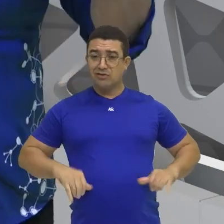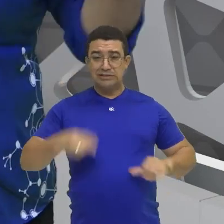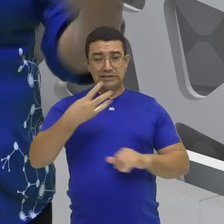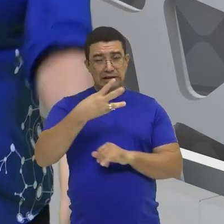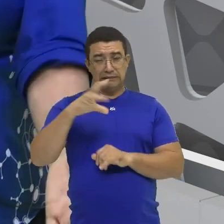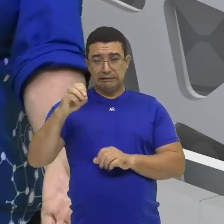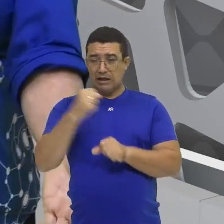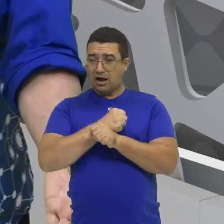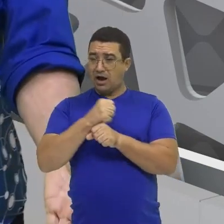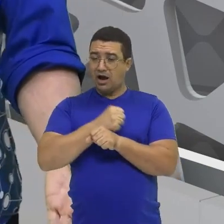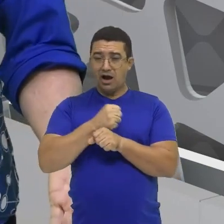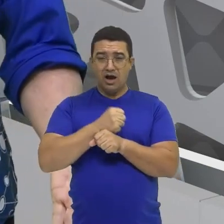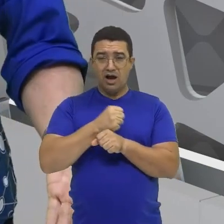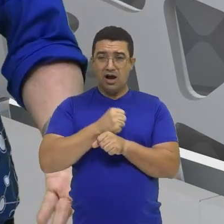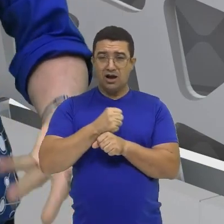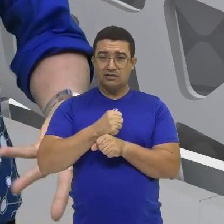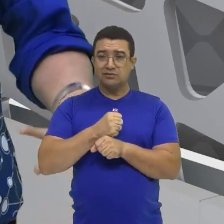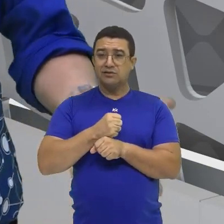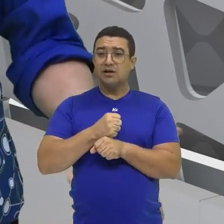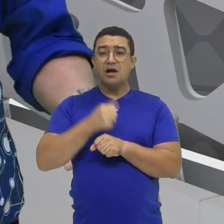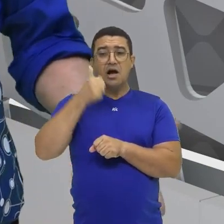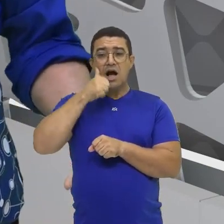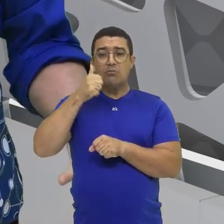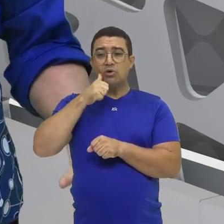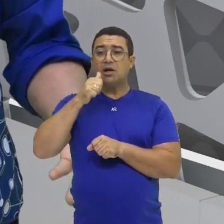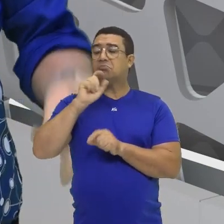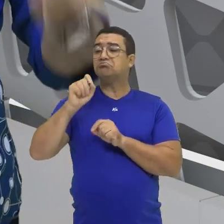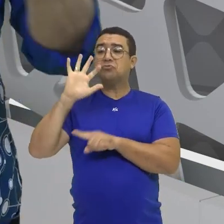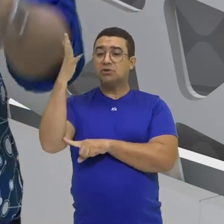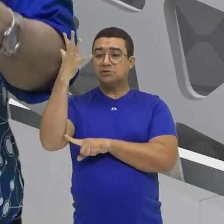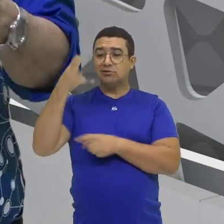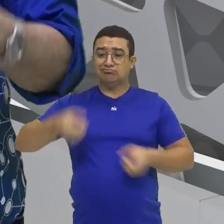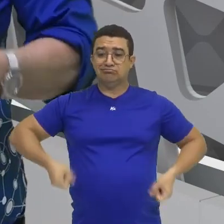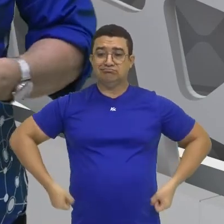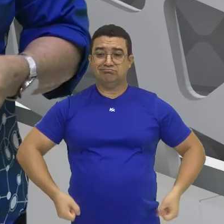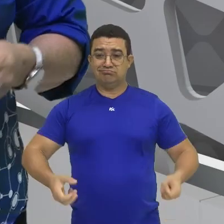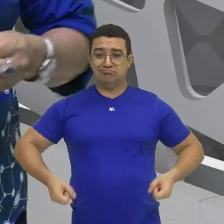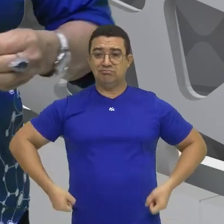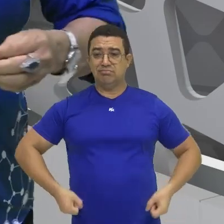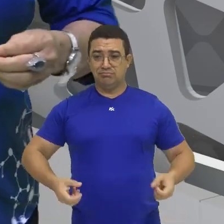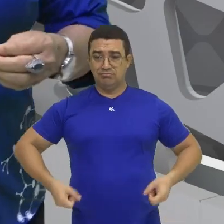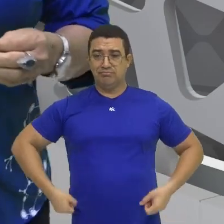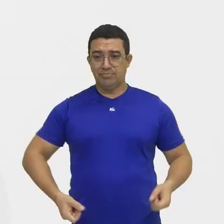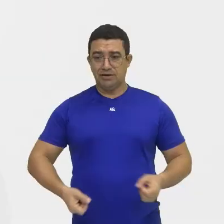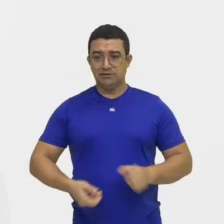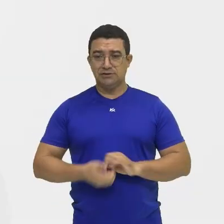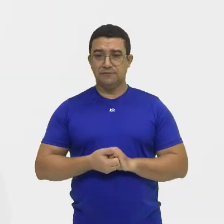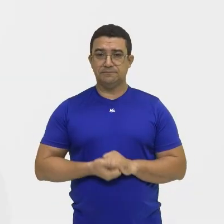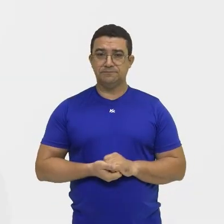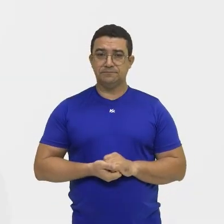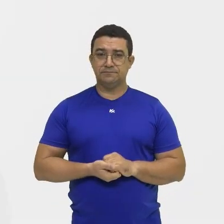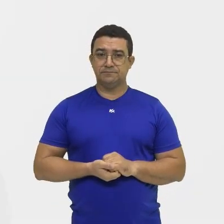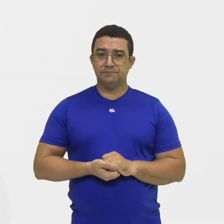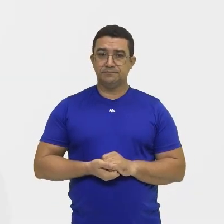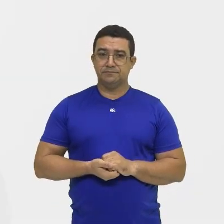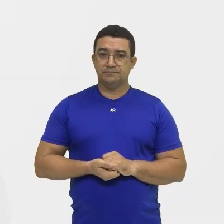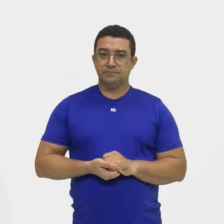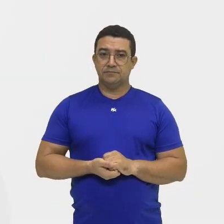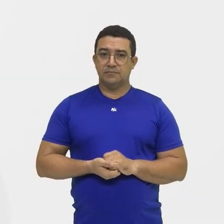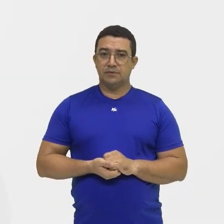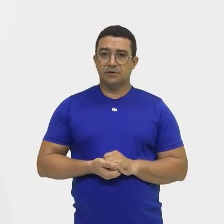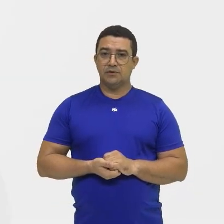anos e que resultou no caso de ficar paraplégica, correto? Mas vamos lá, então, quais foram os objetivos? Olha